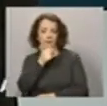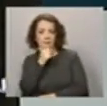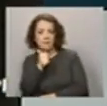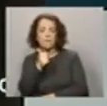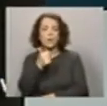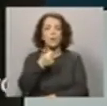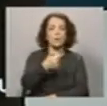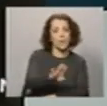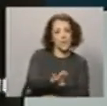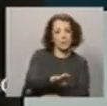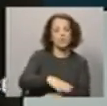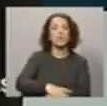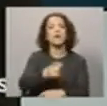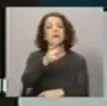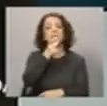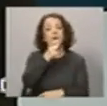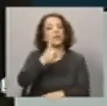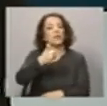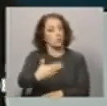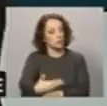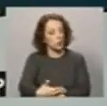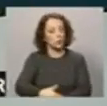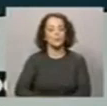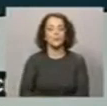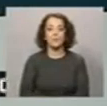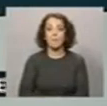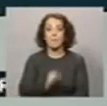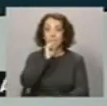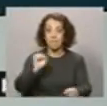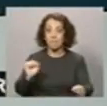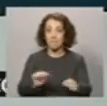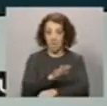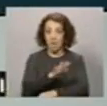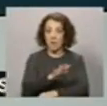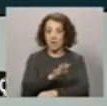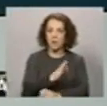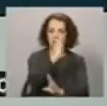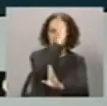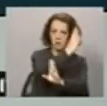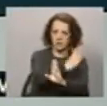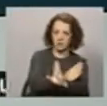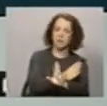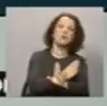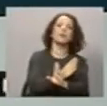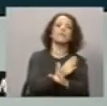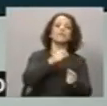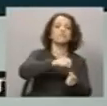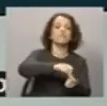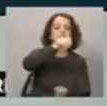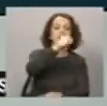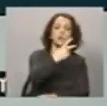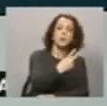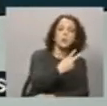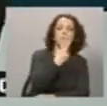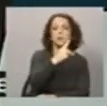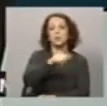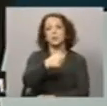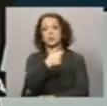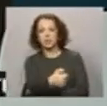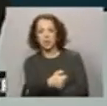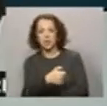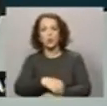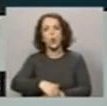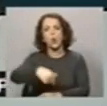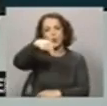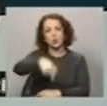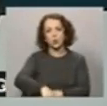Beja, 21 graus em Faro. Quanto ao mar, na costa ocidental temos ondas de noroeste com 2 metros a 2 metros e meio, na costa